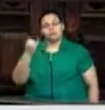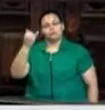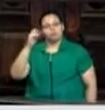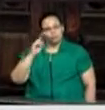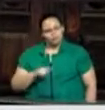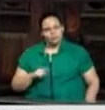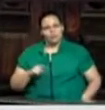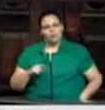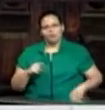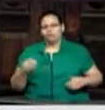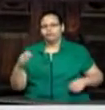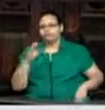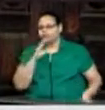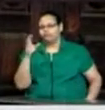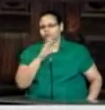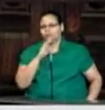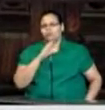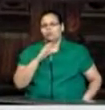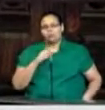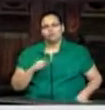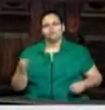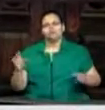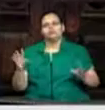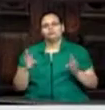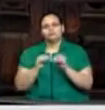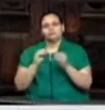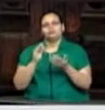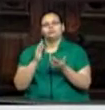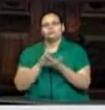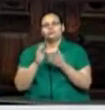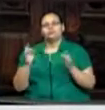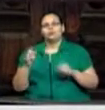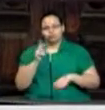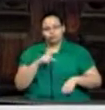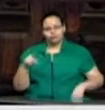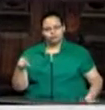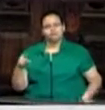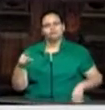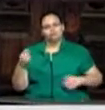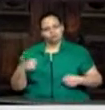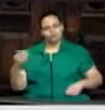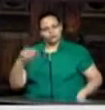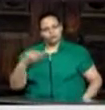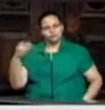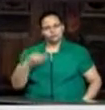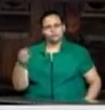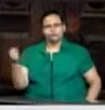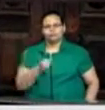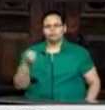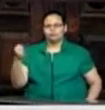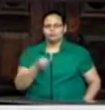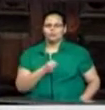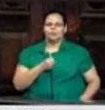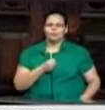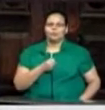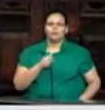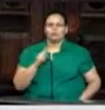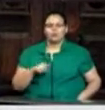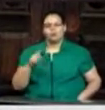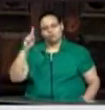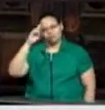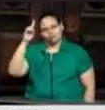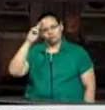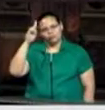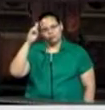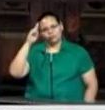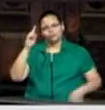de forma imediata, sejam sanadas as carências de professores que ainda marcam o